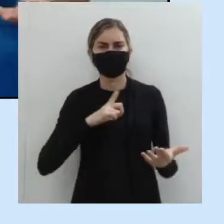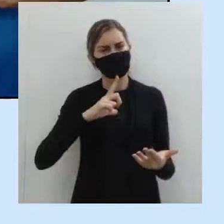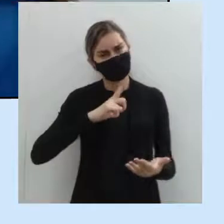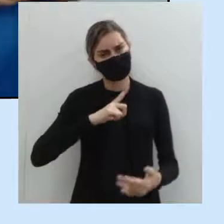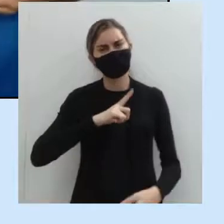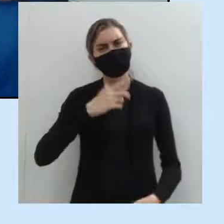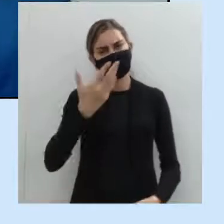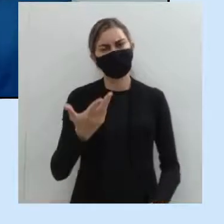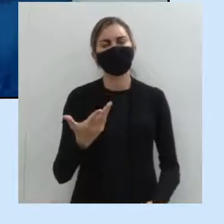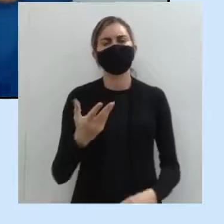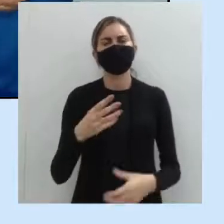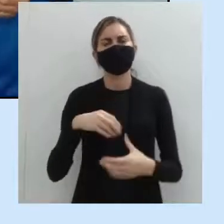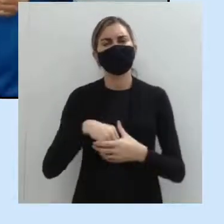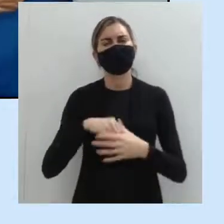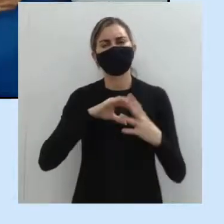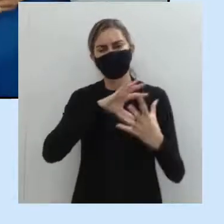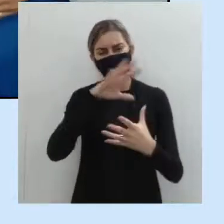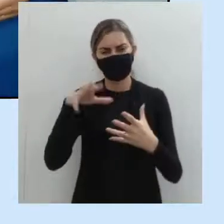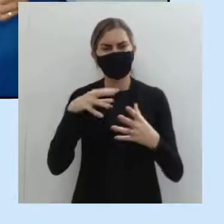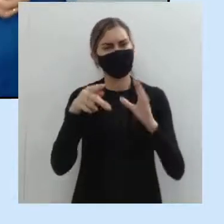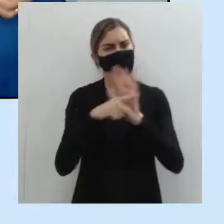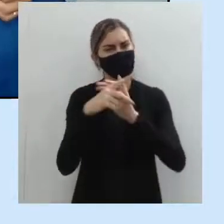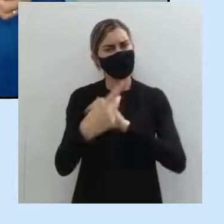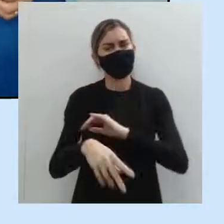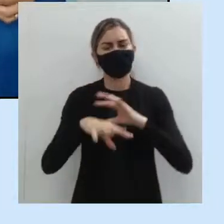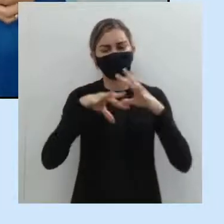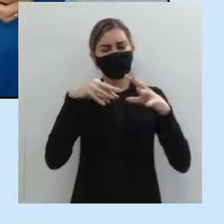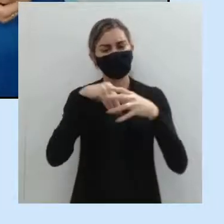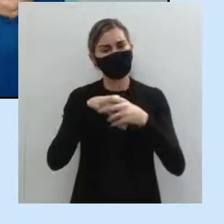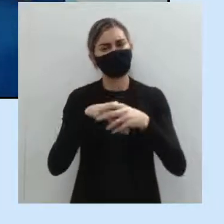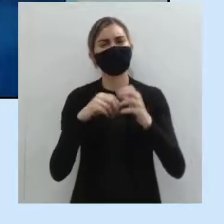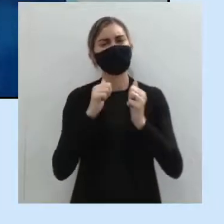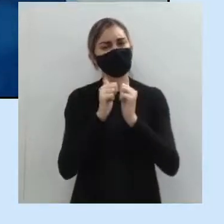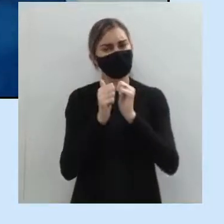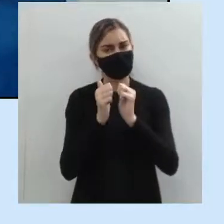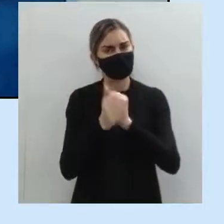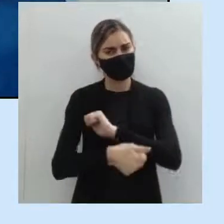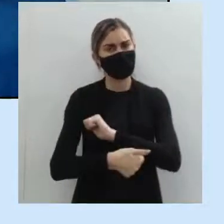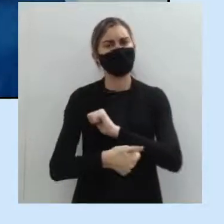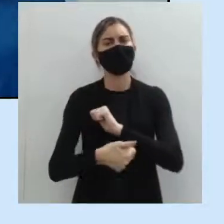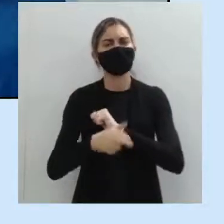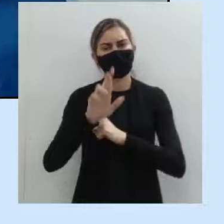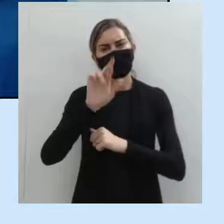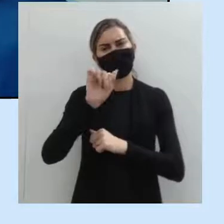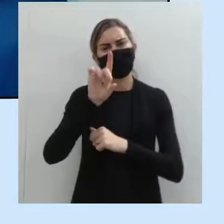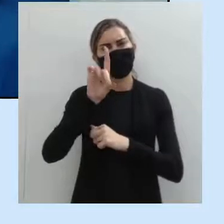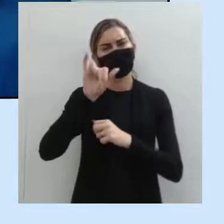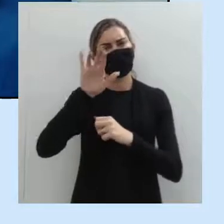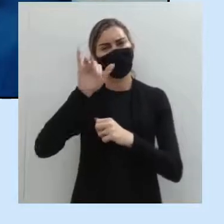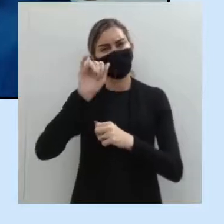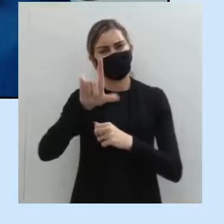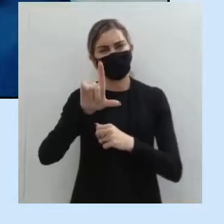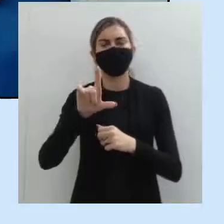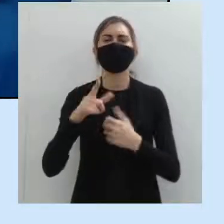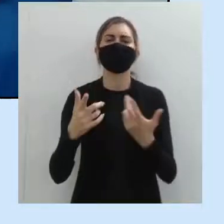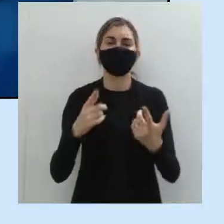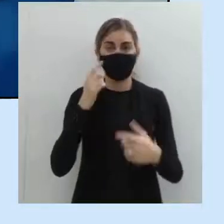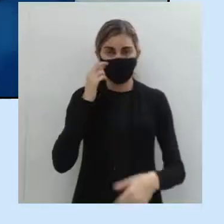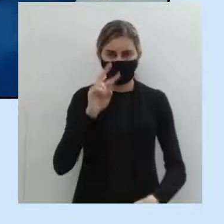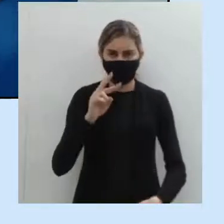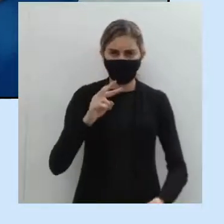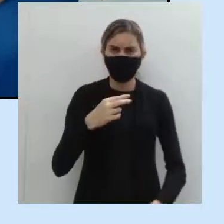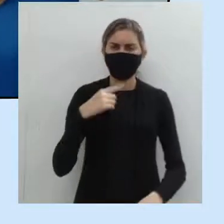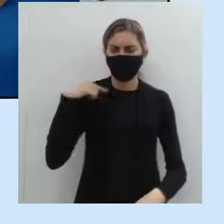está presente dentro do universo dos esportes radicais? Então, perceba que o que nós fazemos no nosso dia a dia,